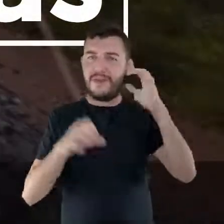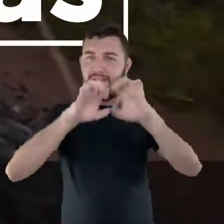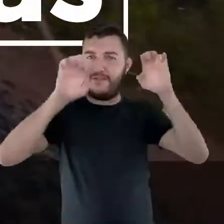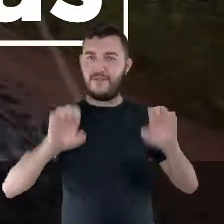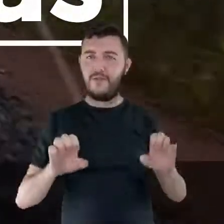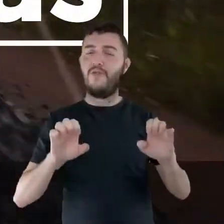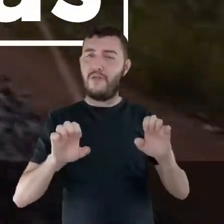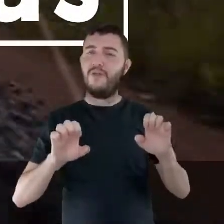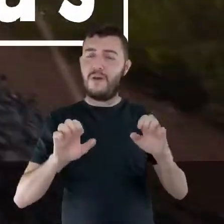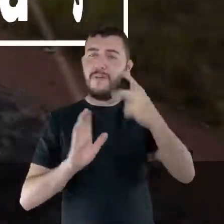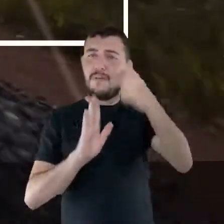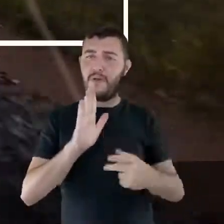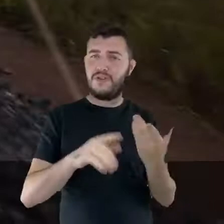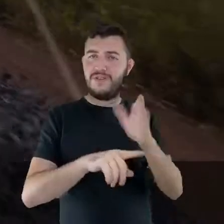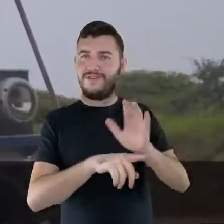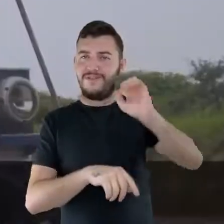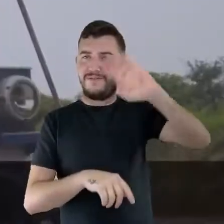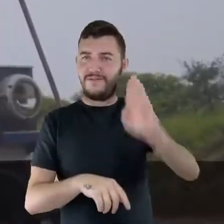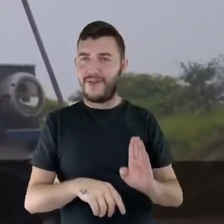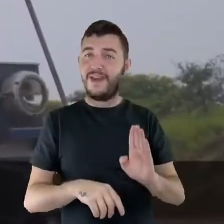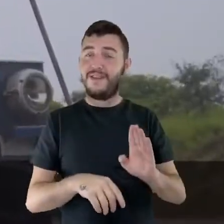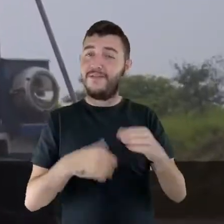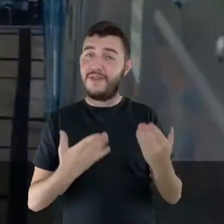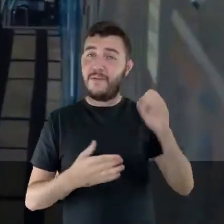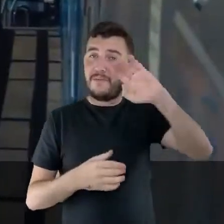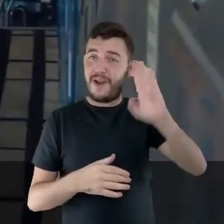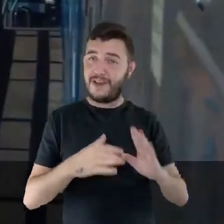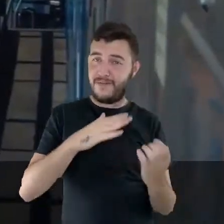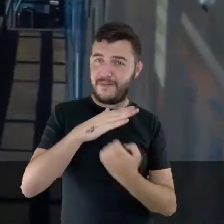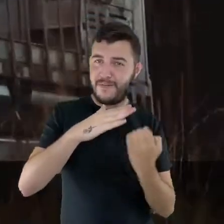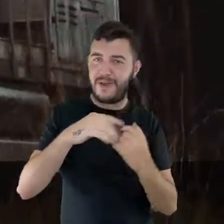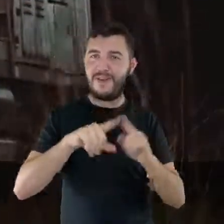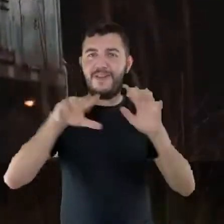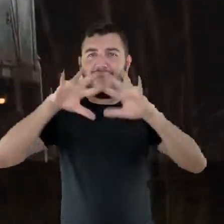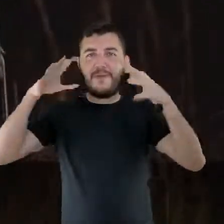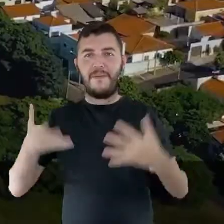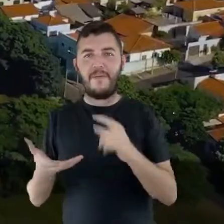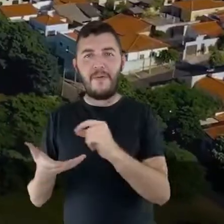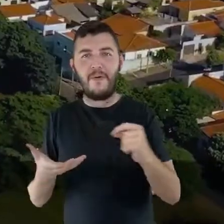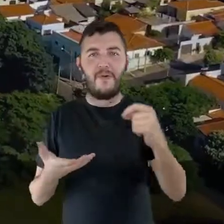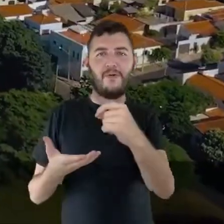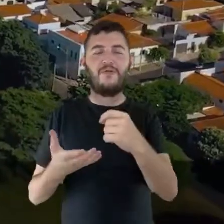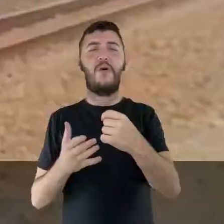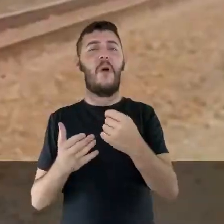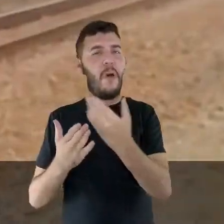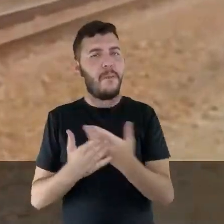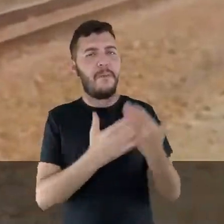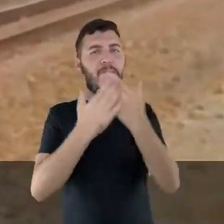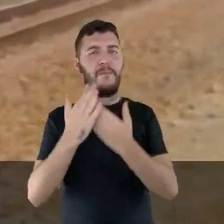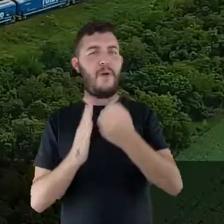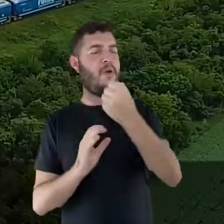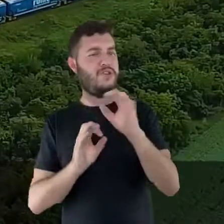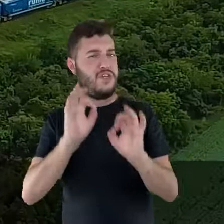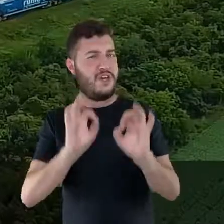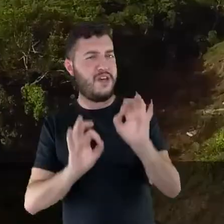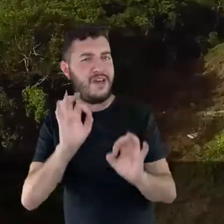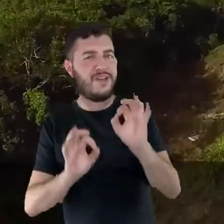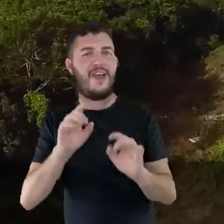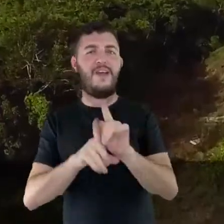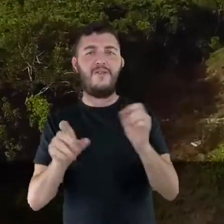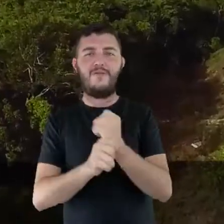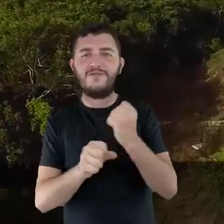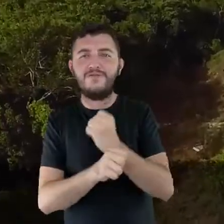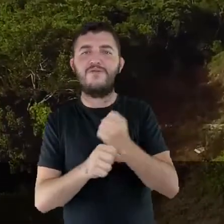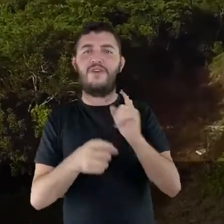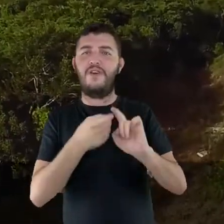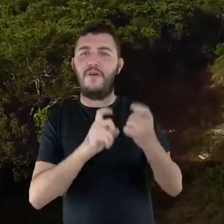Brasil. Uma medida que pensa na infraestrutura como projeto de Estado. Com ela, empresas do Brasil e do mundo passam a